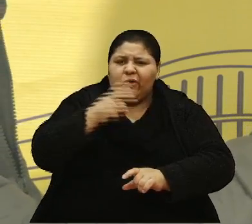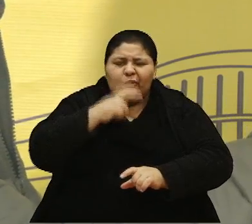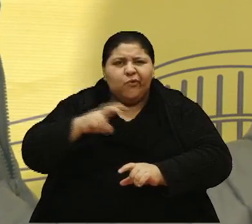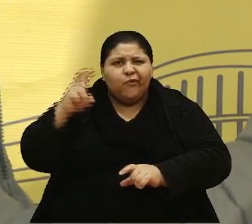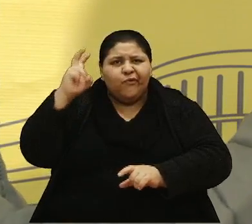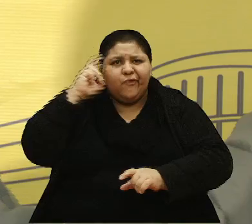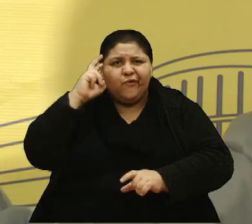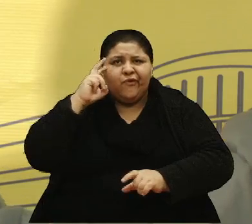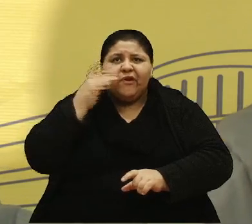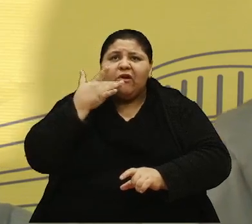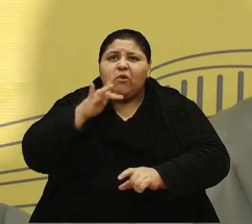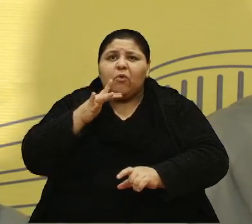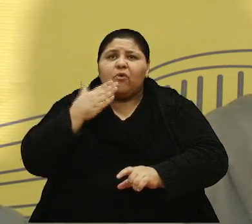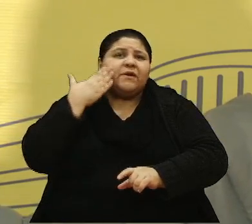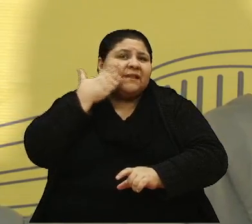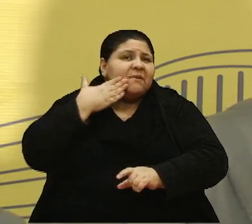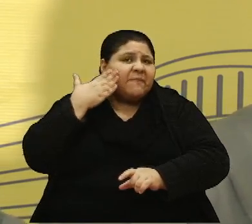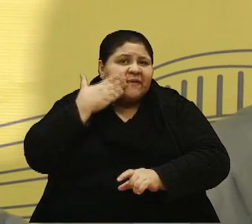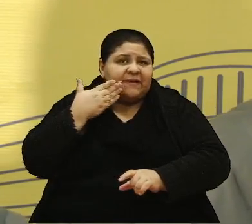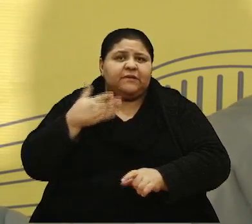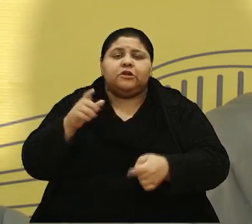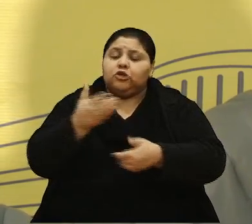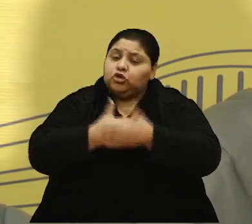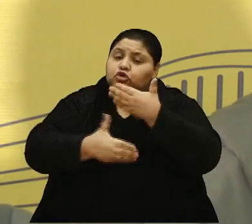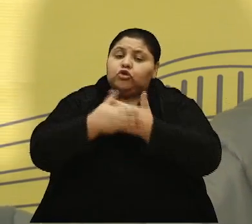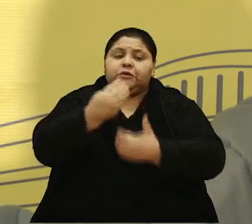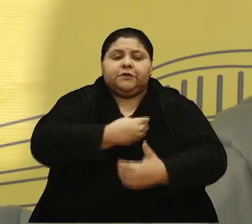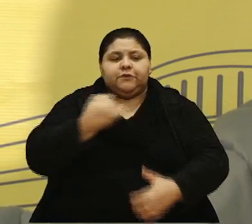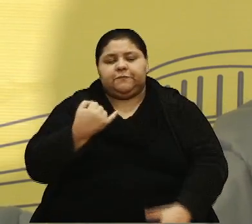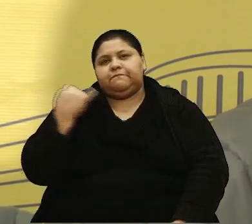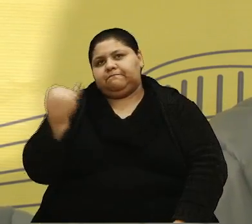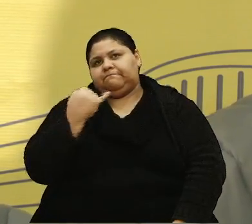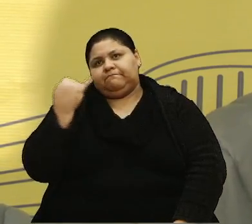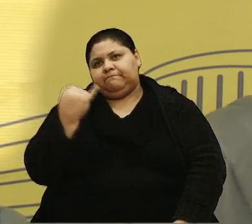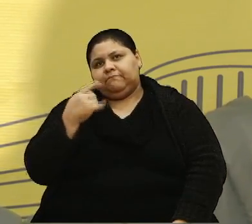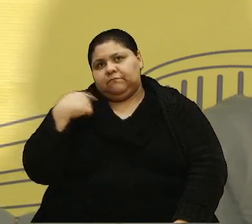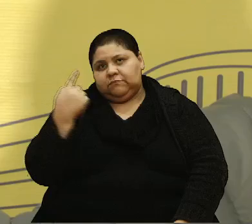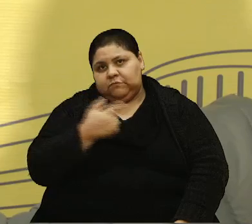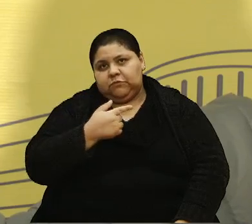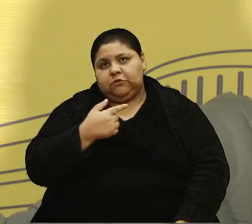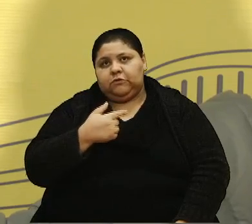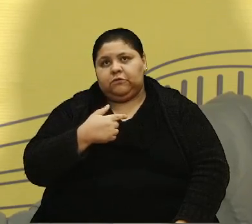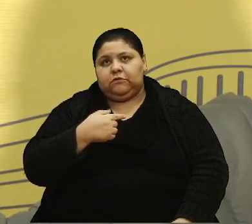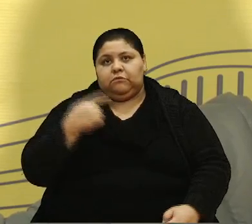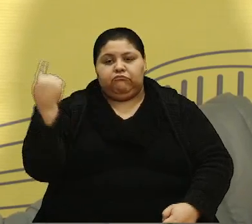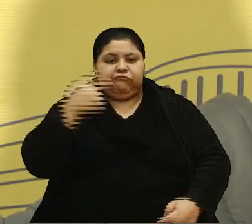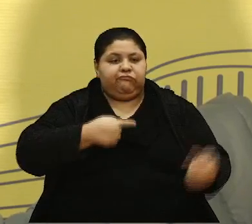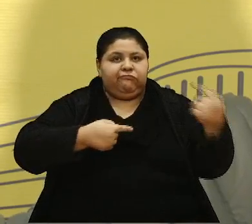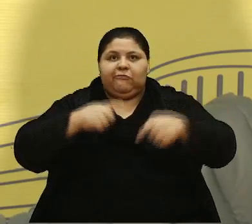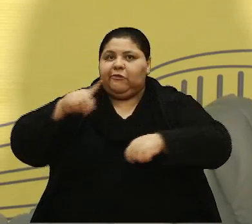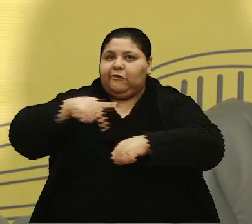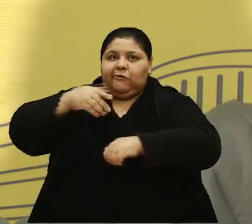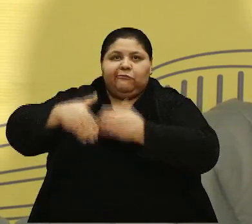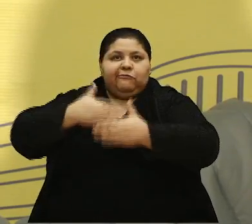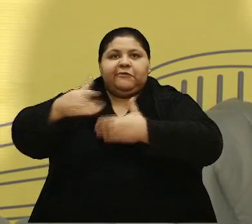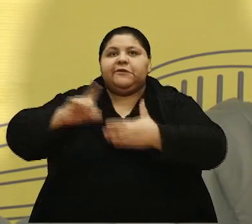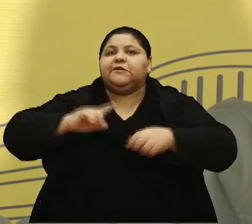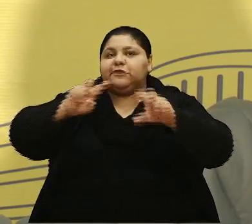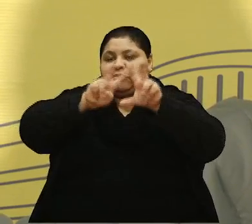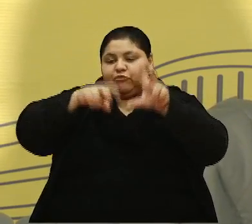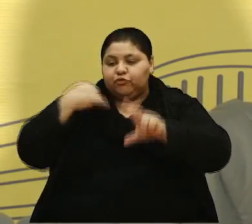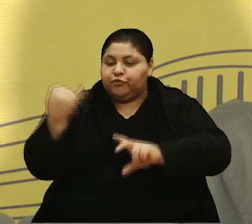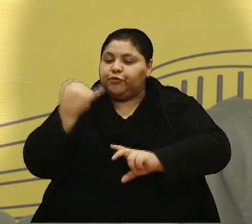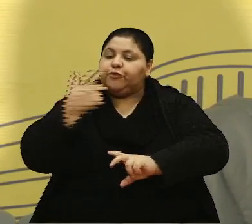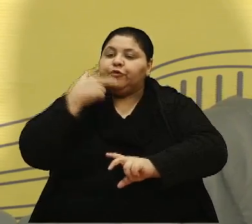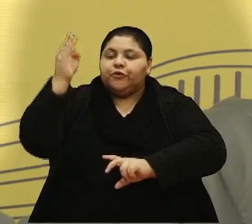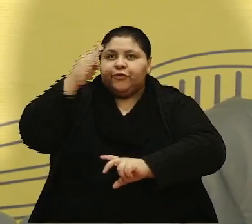cor da pele. Então o que nós dizemos é isso, todas as vidas importam e enquanto nós ficarmos desse nós contra eles, o país não avança. Temos pautas importantes para tratar no Brasil,